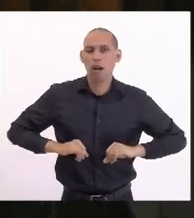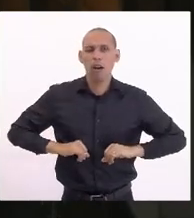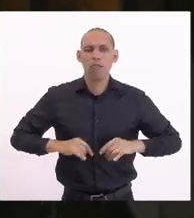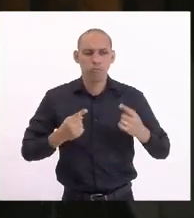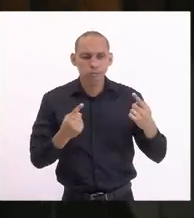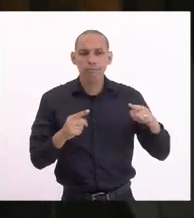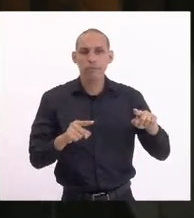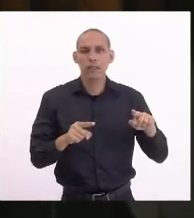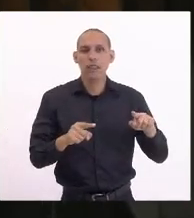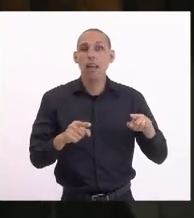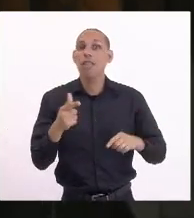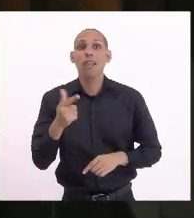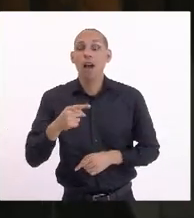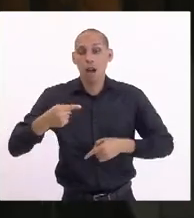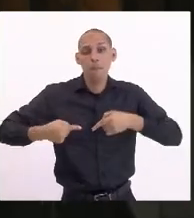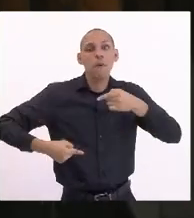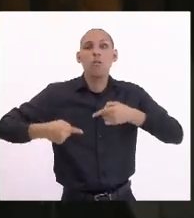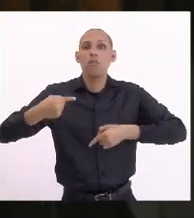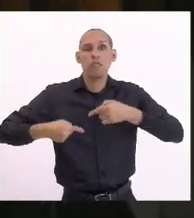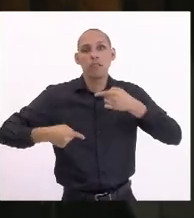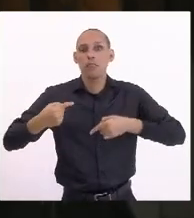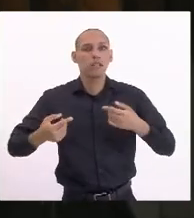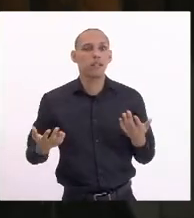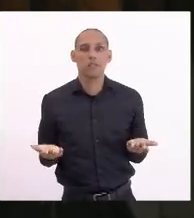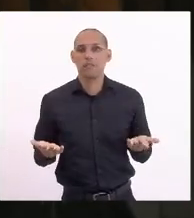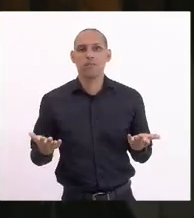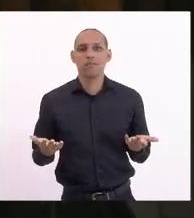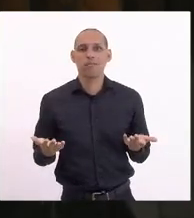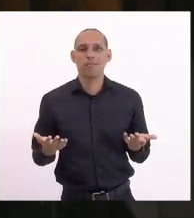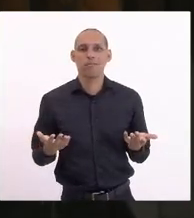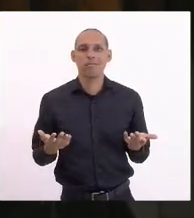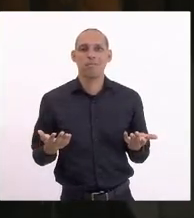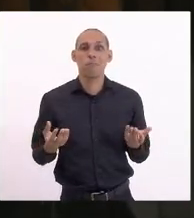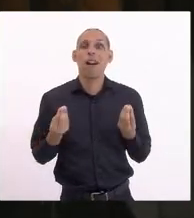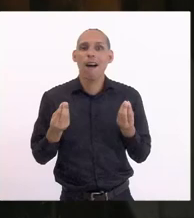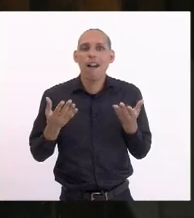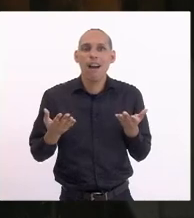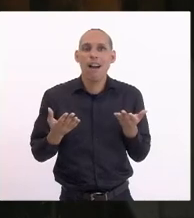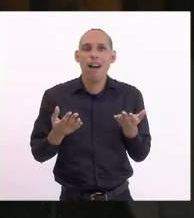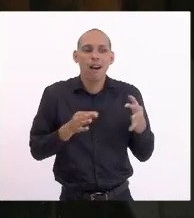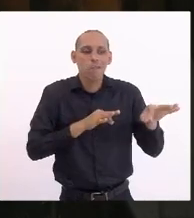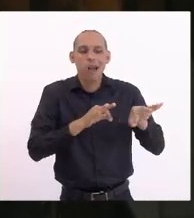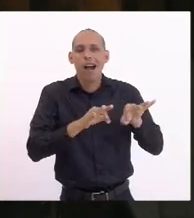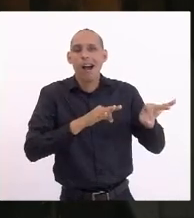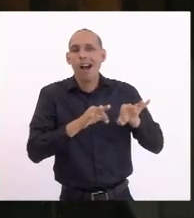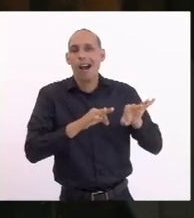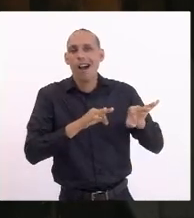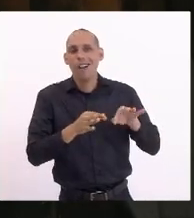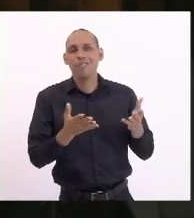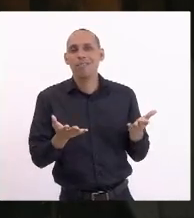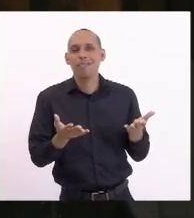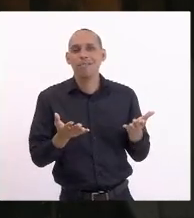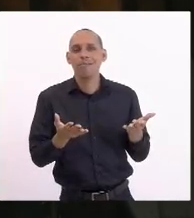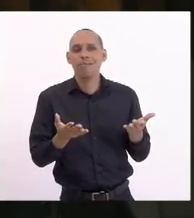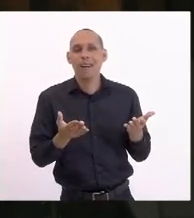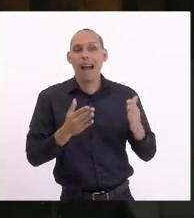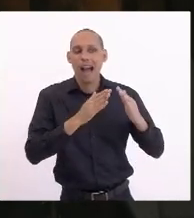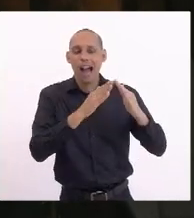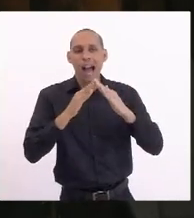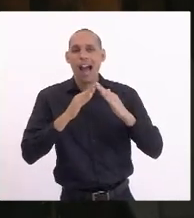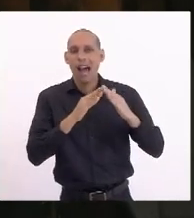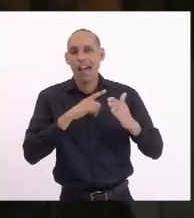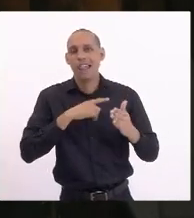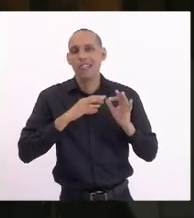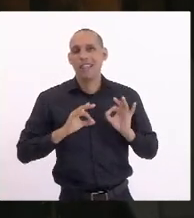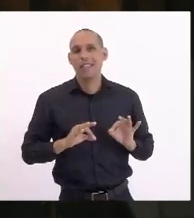política fundiária e não há política de habitação. Não há. Só era de